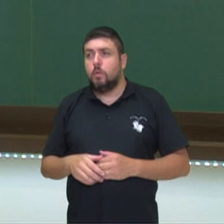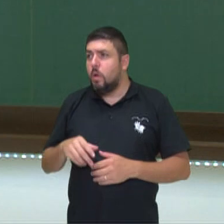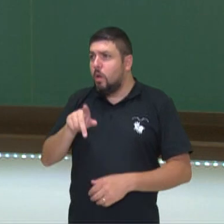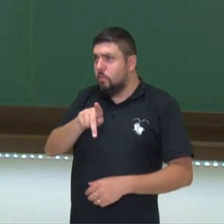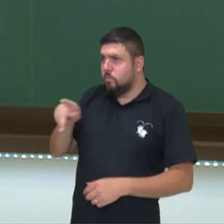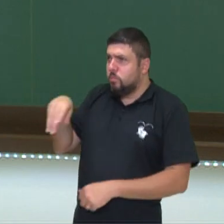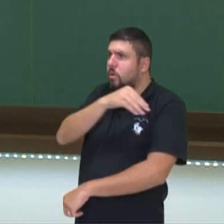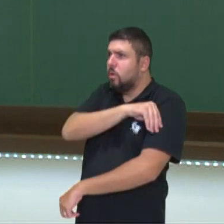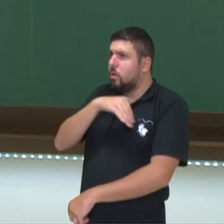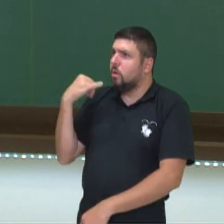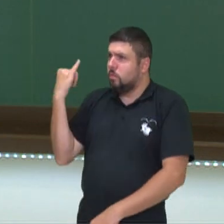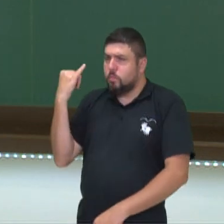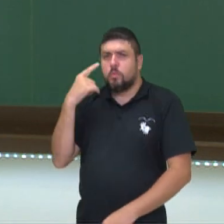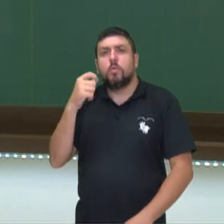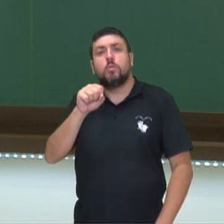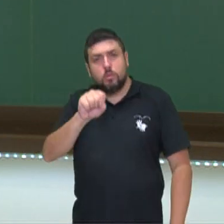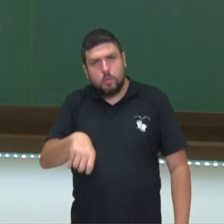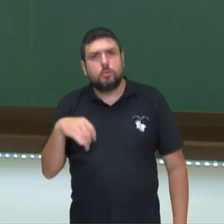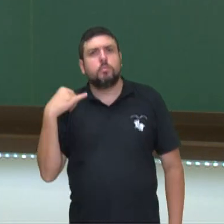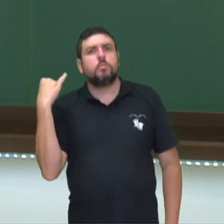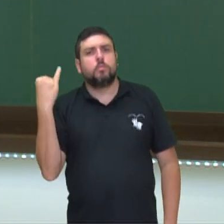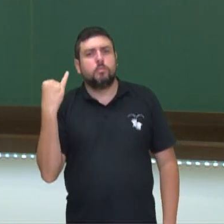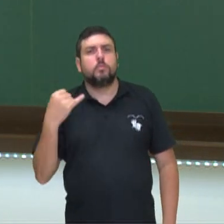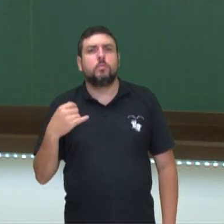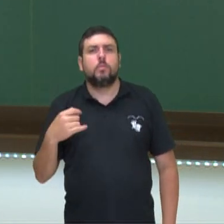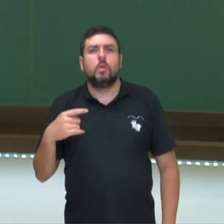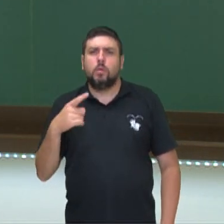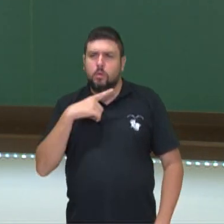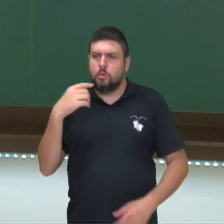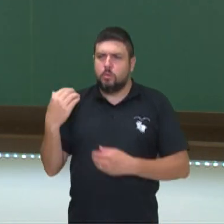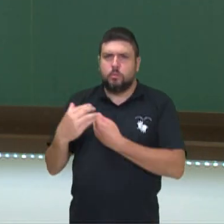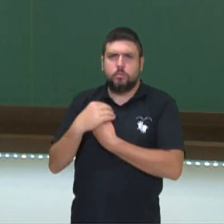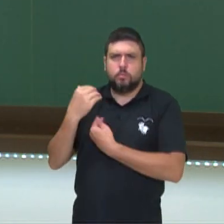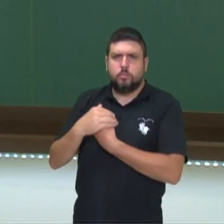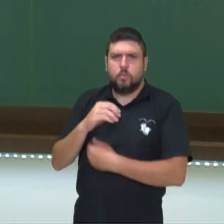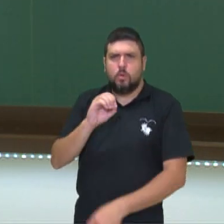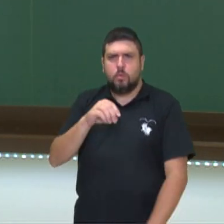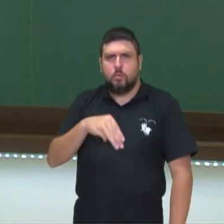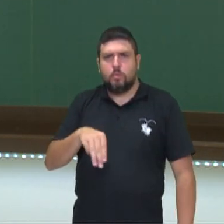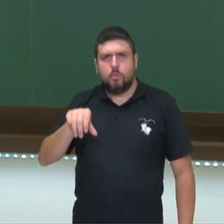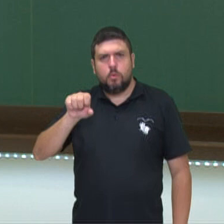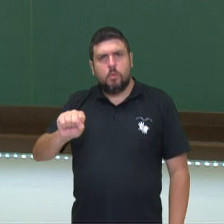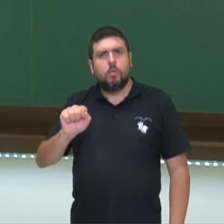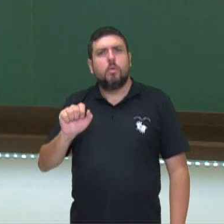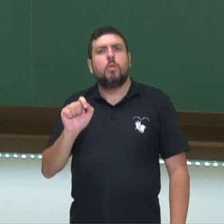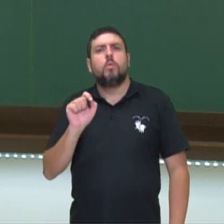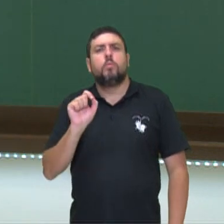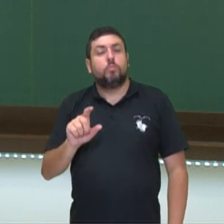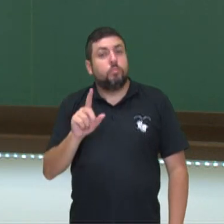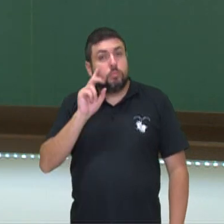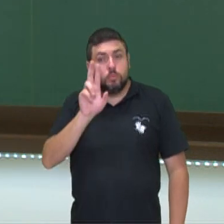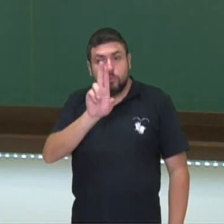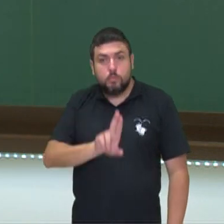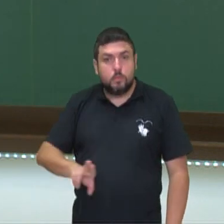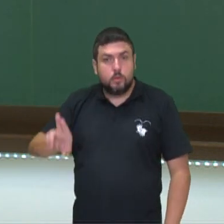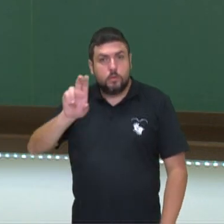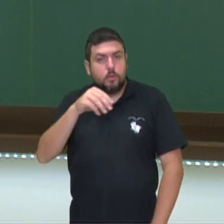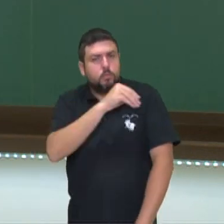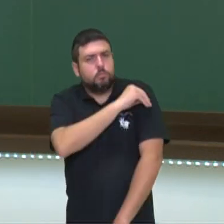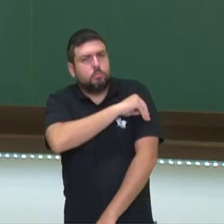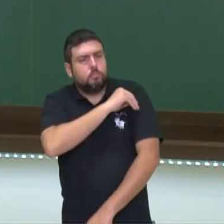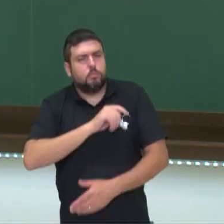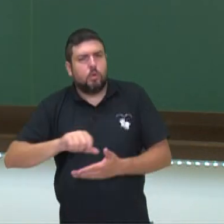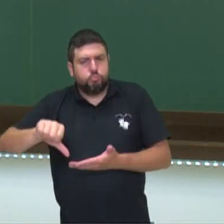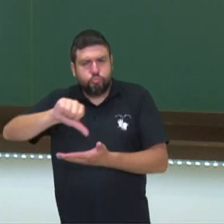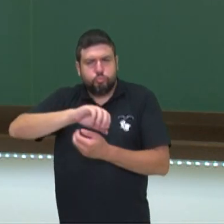Sim, importantíssimo. Temos aí recomendação da Organização Mundial de Saúde para usarmos álcool em gel sempre,